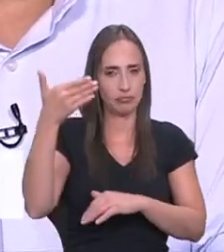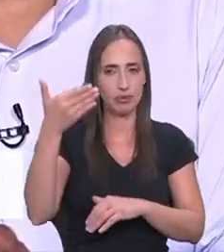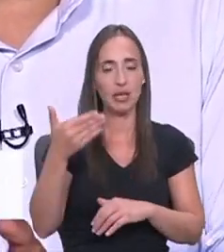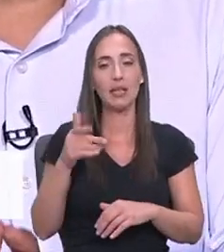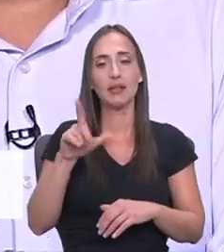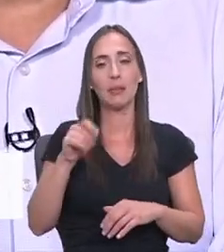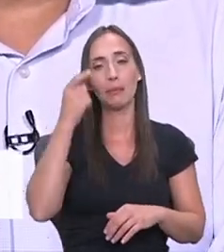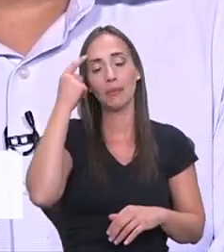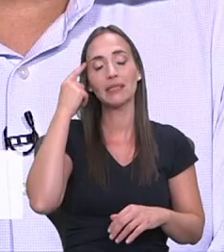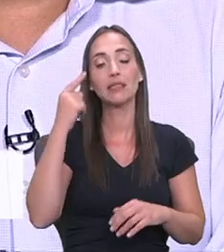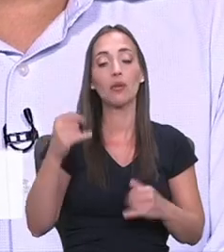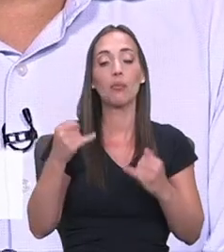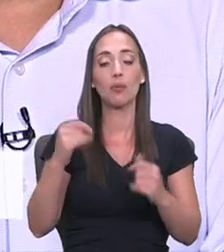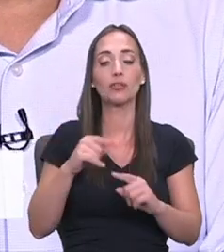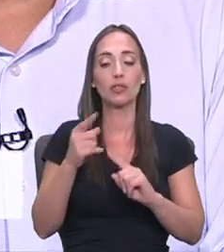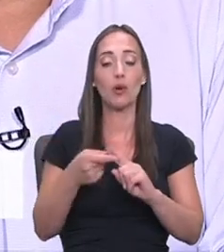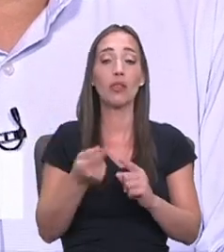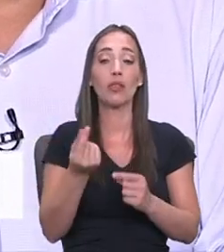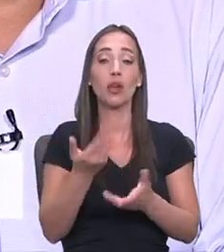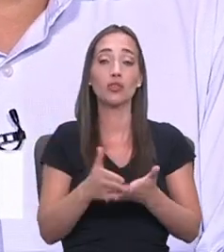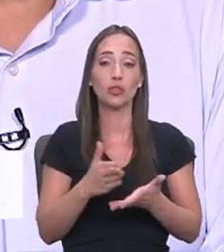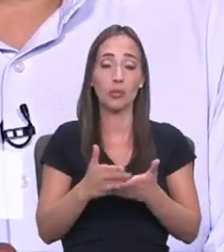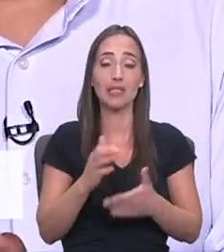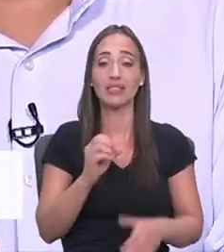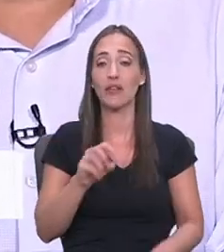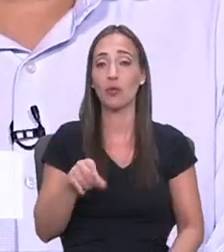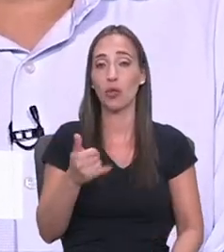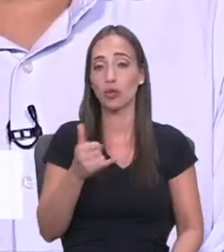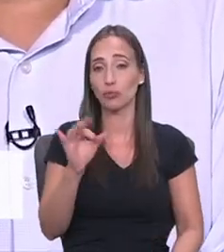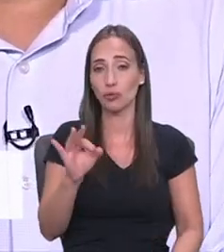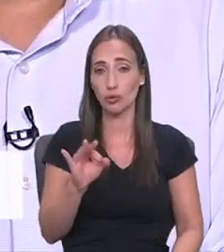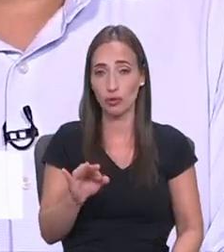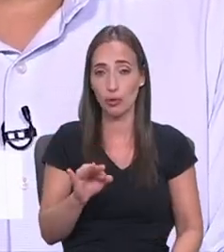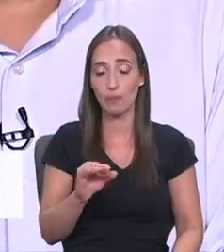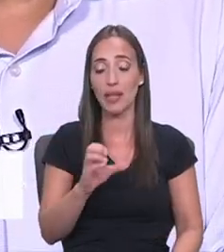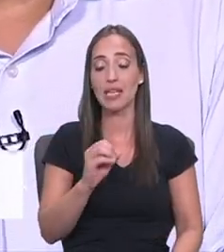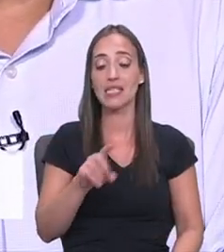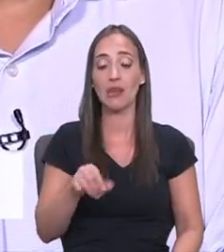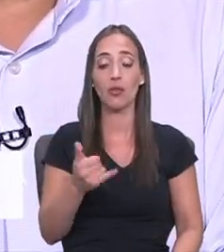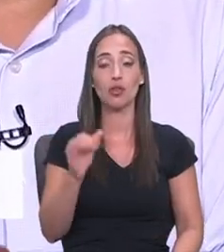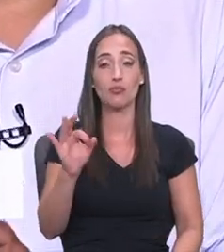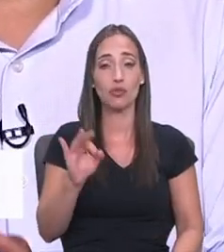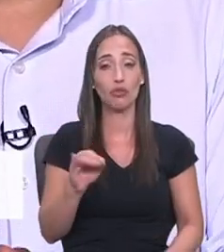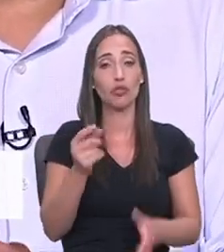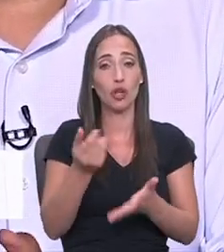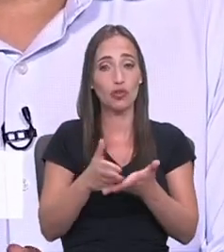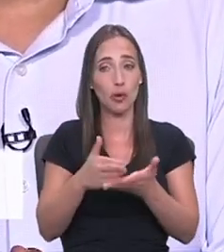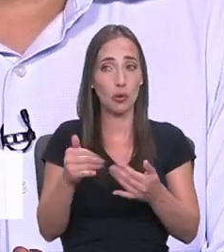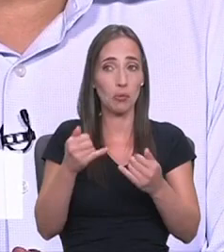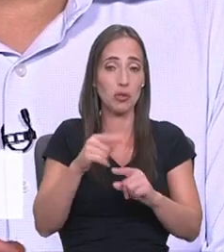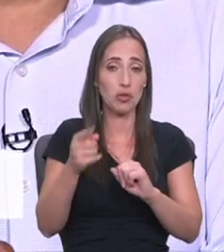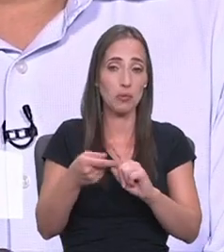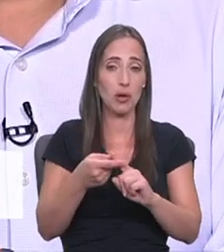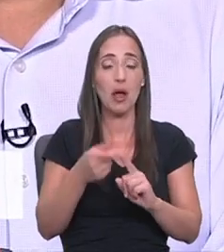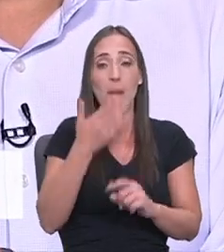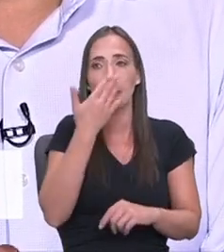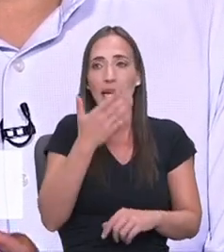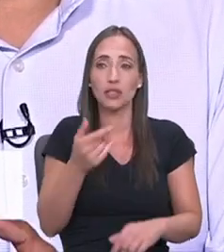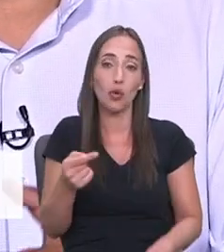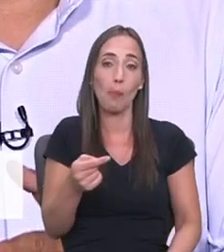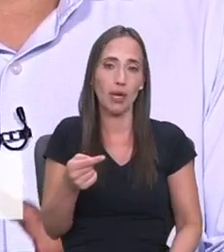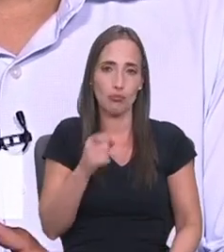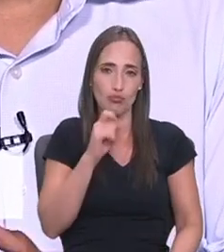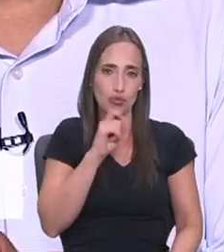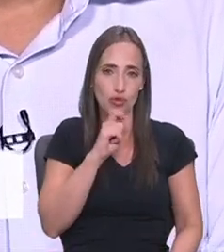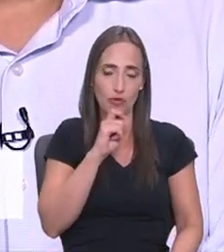2024 um superávit de 0,2 este superávit 0,2 para 2024 parece-me um mínimo indispensável faç ao